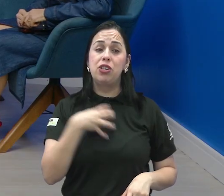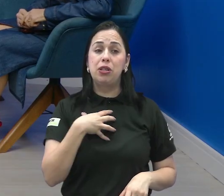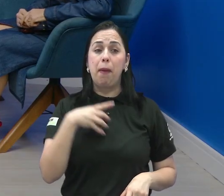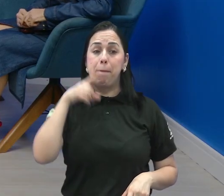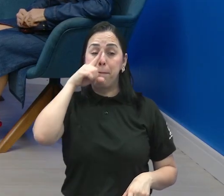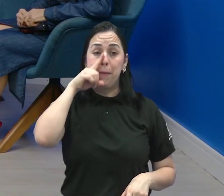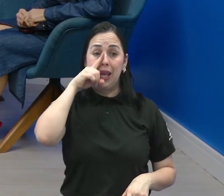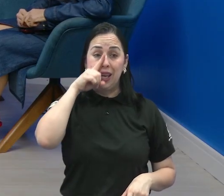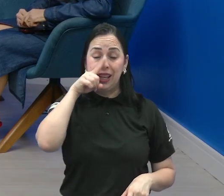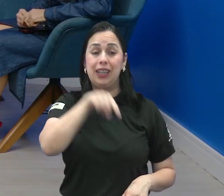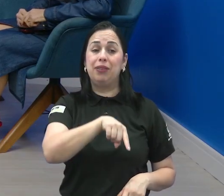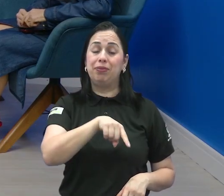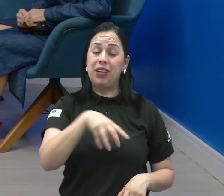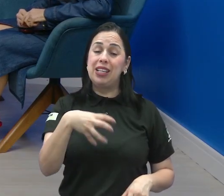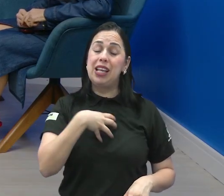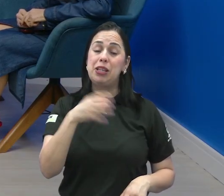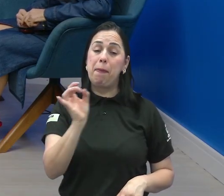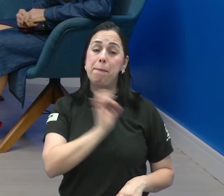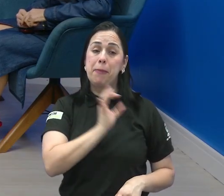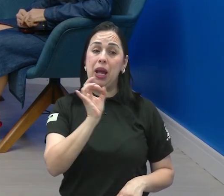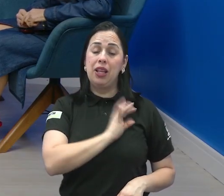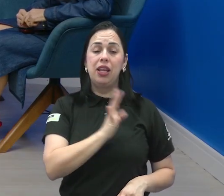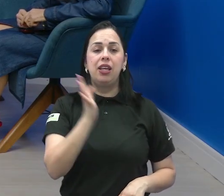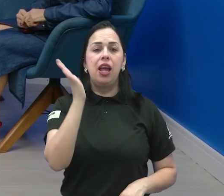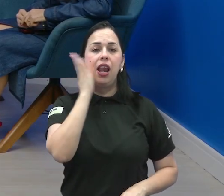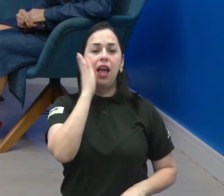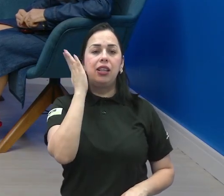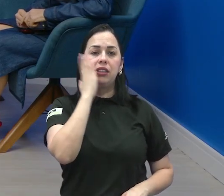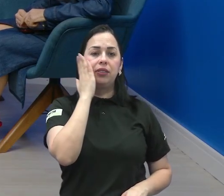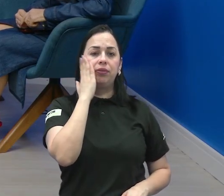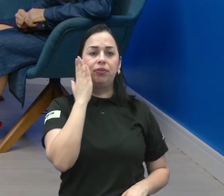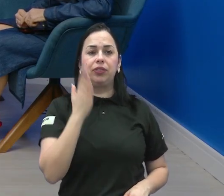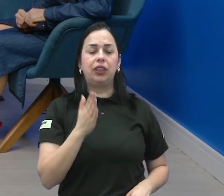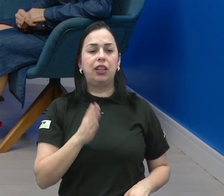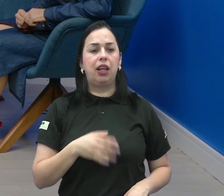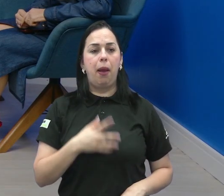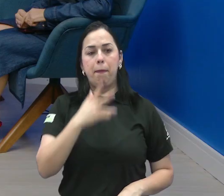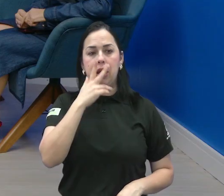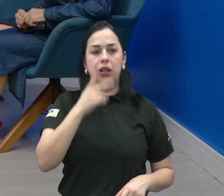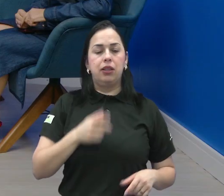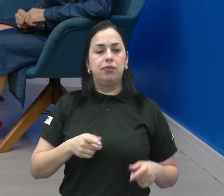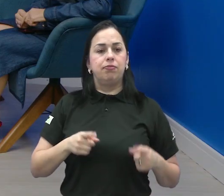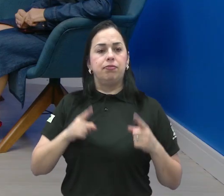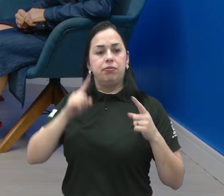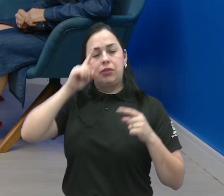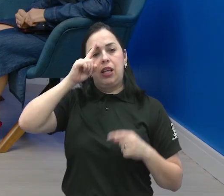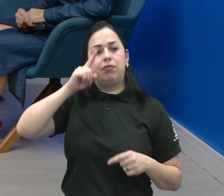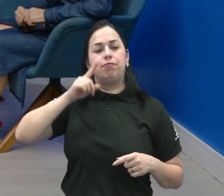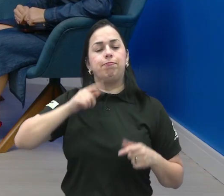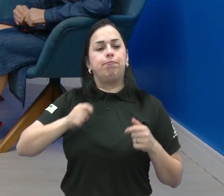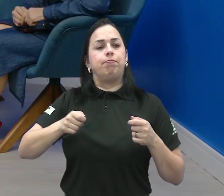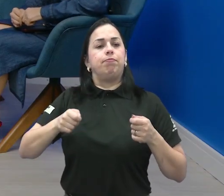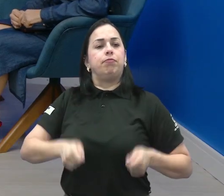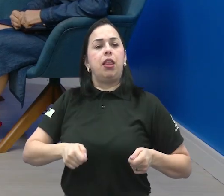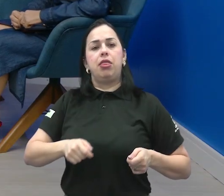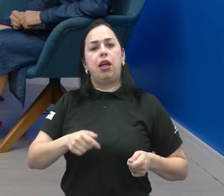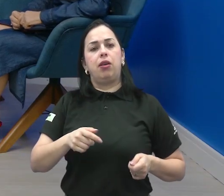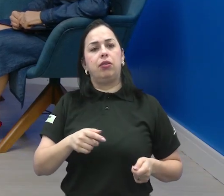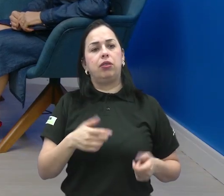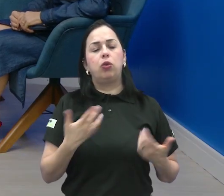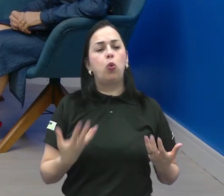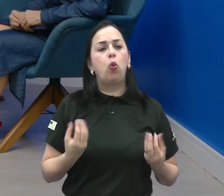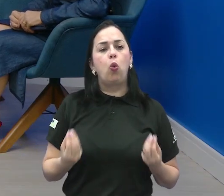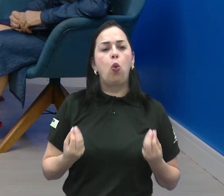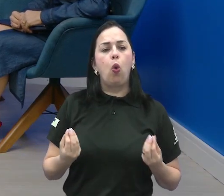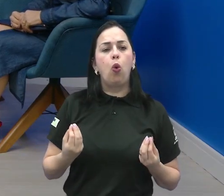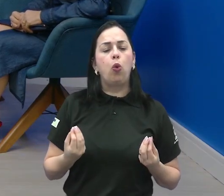Gera medo, e ele também sai desse lugar de autoridade simbólica na sala de aula, né? Como é que ele vai